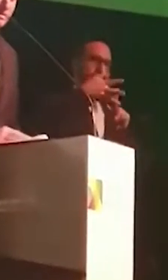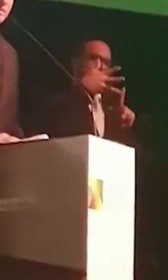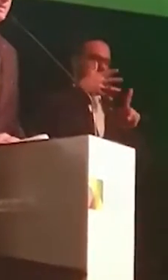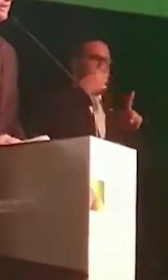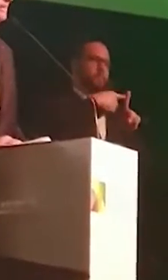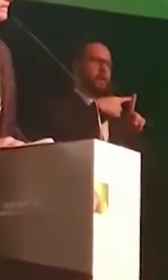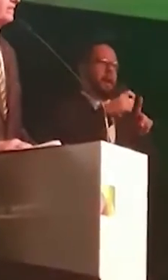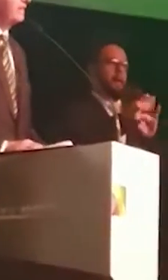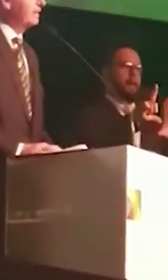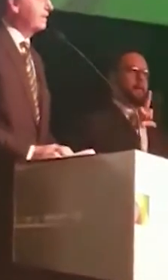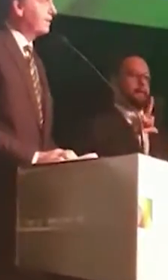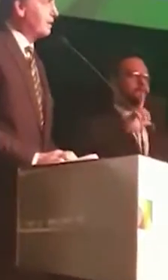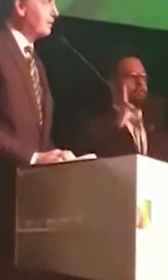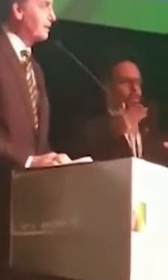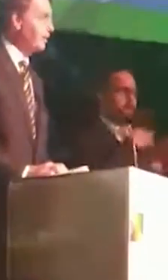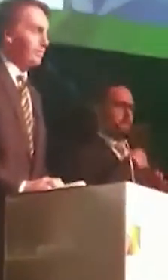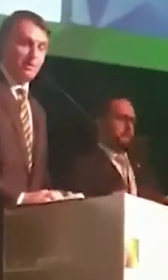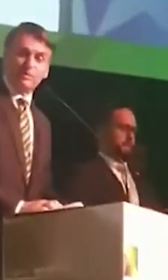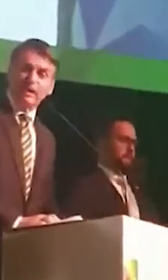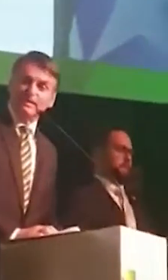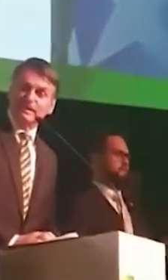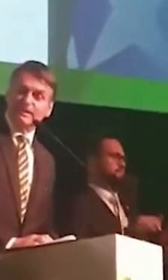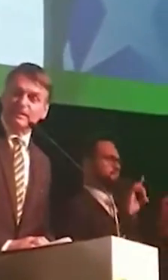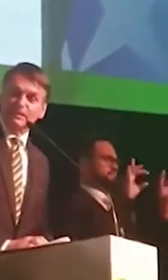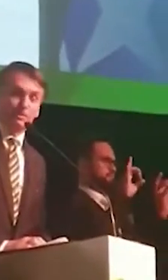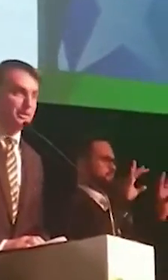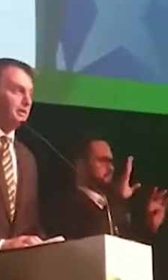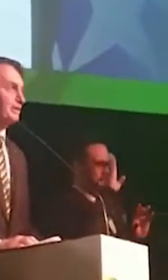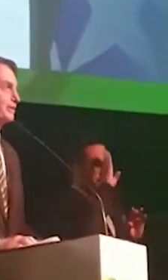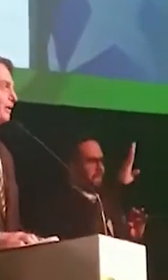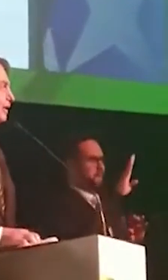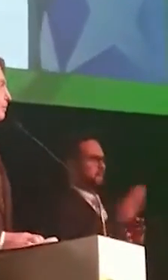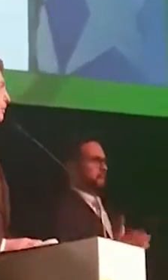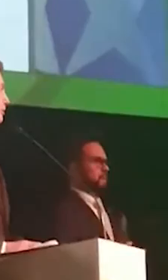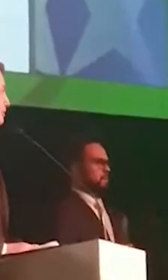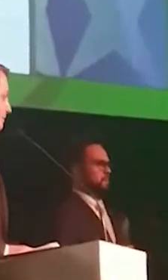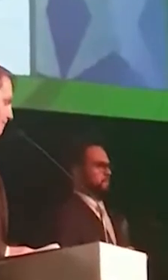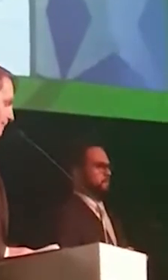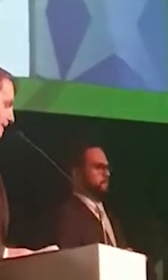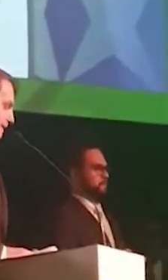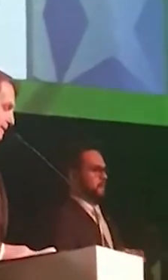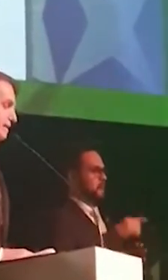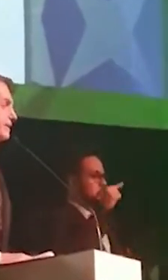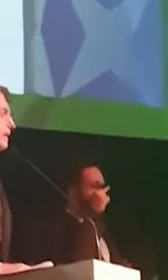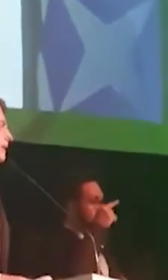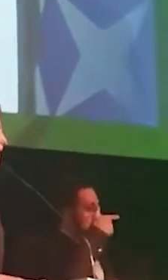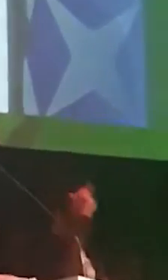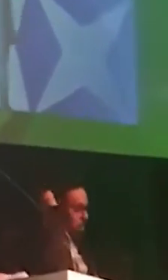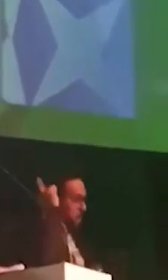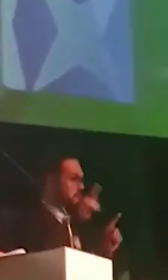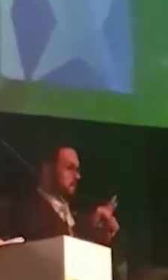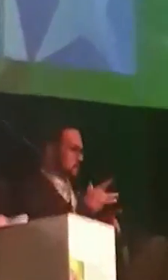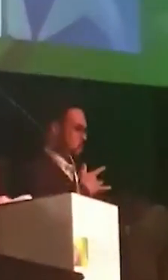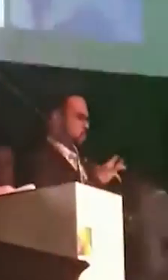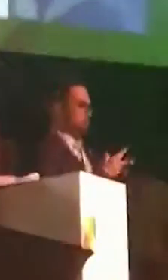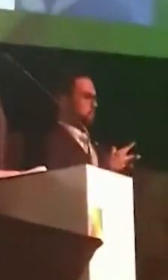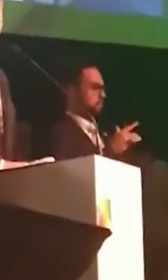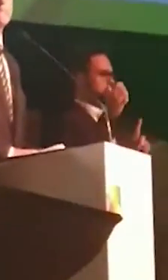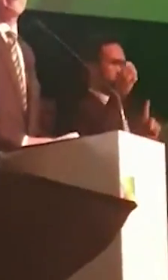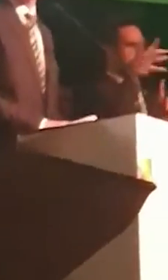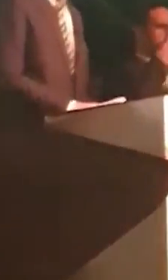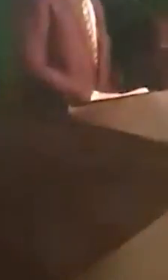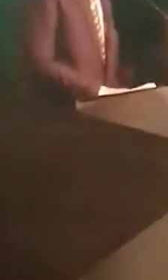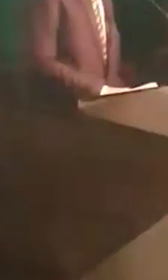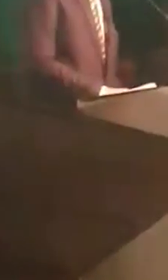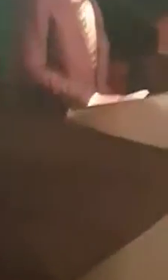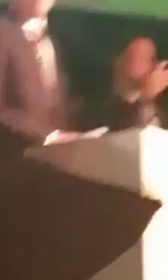meus ministros, em especial Paulo Guedes aqui e o Onyx, que falaram por último, externaram as suas opiniões.